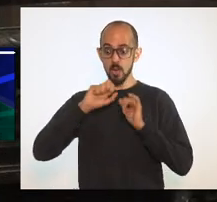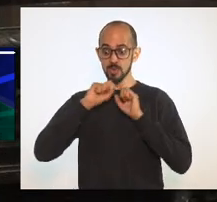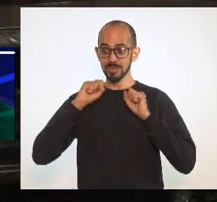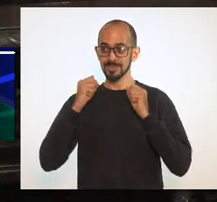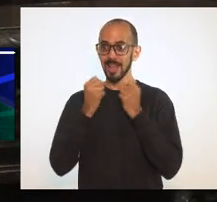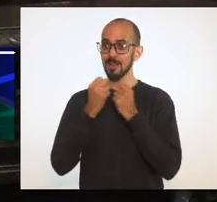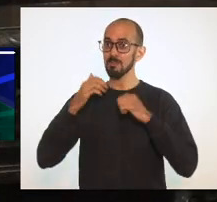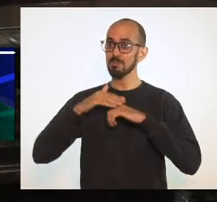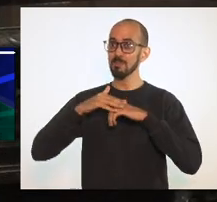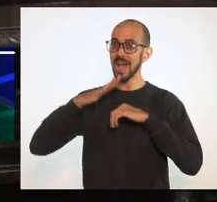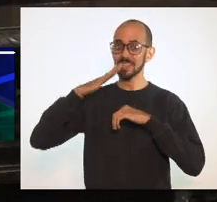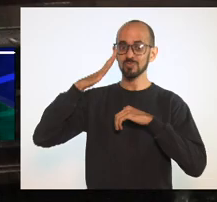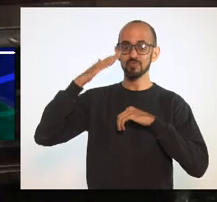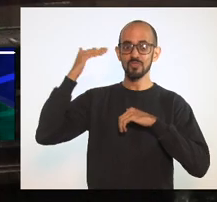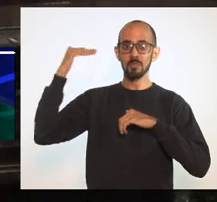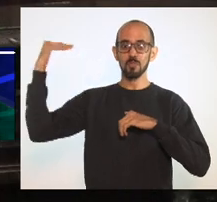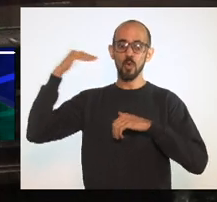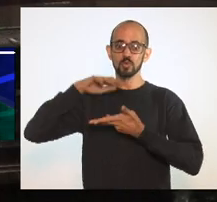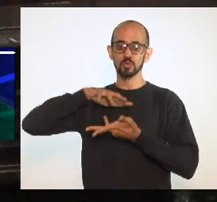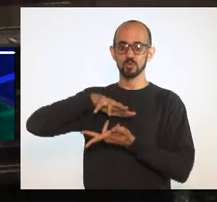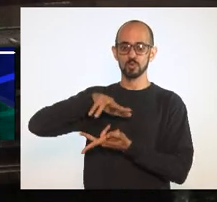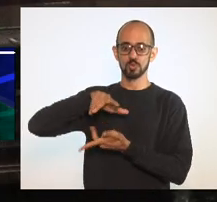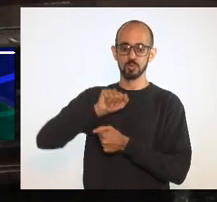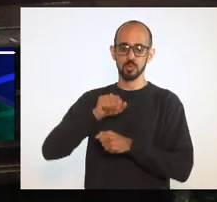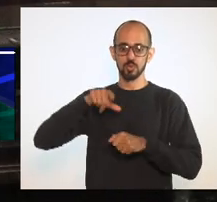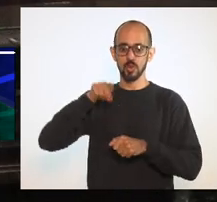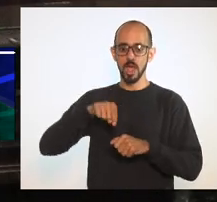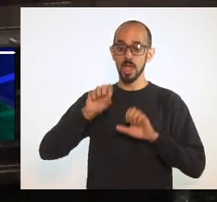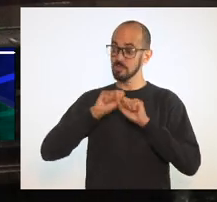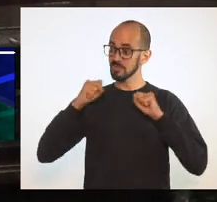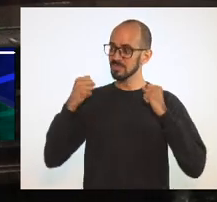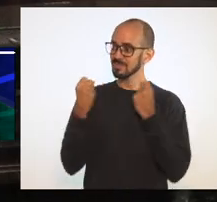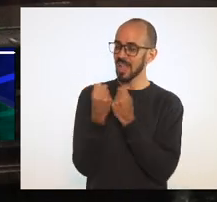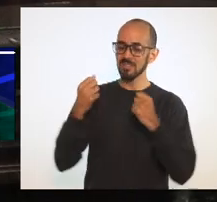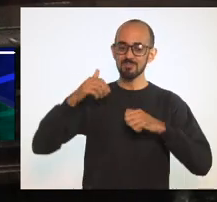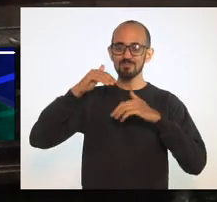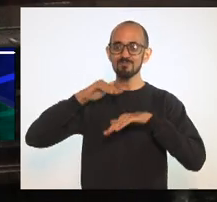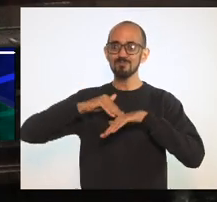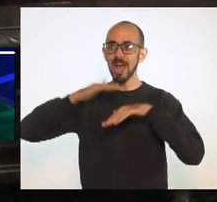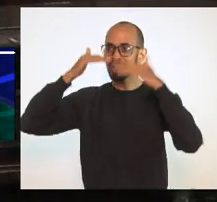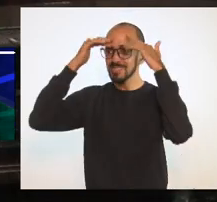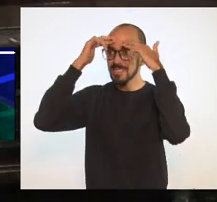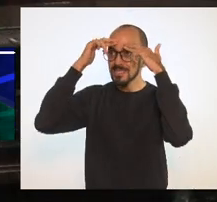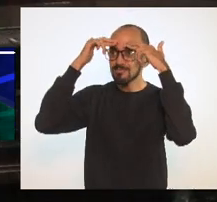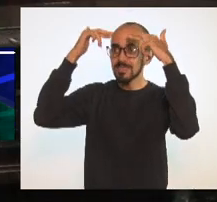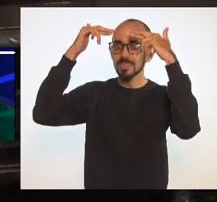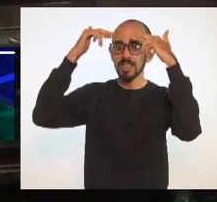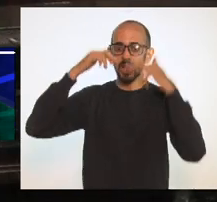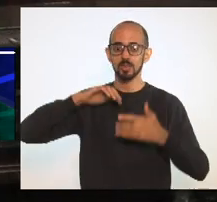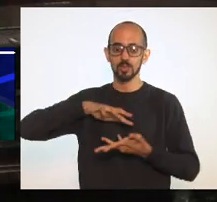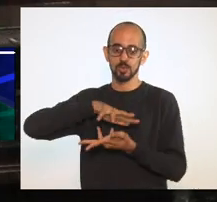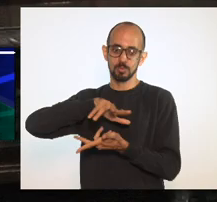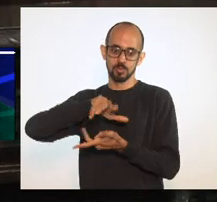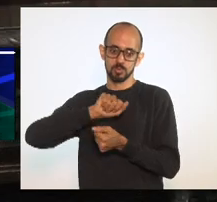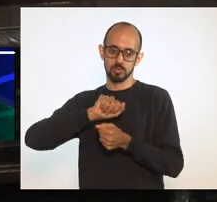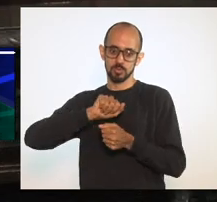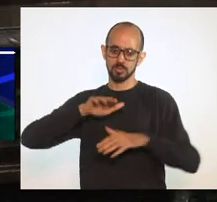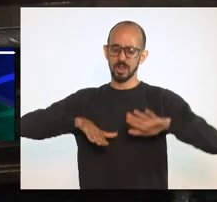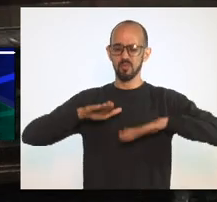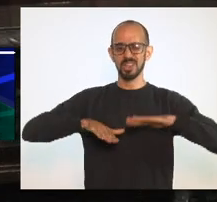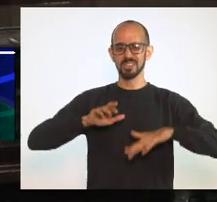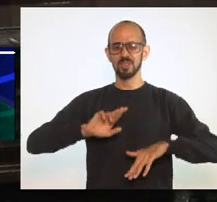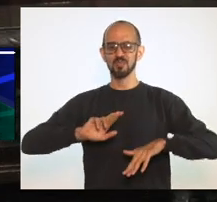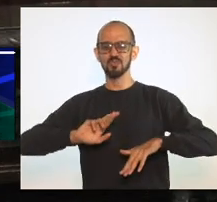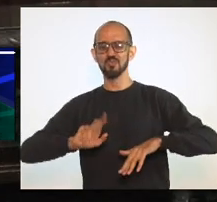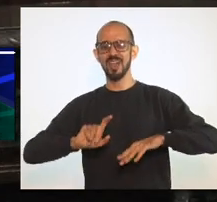mundo, é o estádio mais respeitado do mundo. Talvez ele não seja o mais moderno, talvez